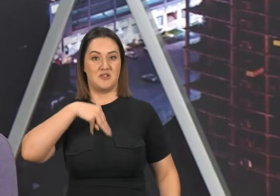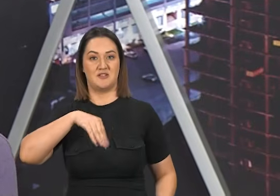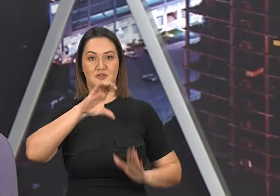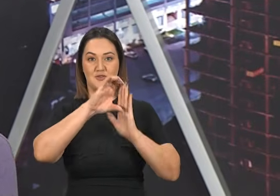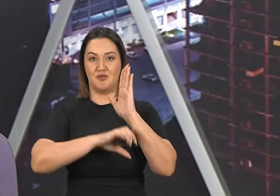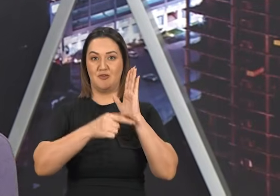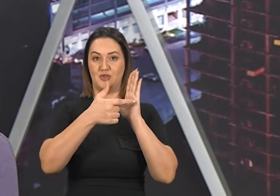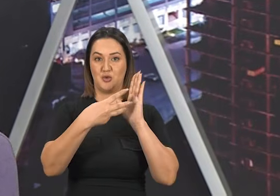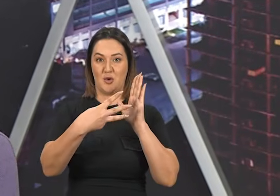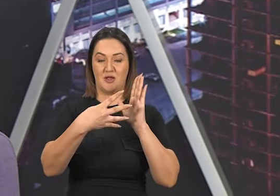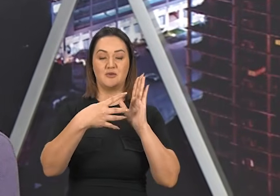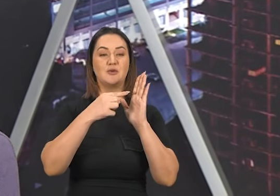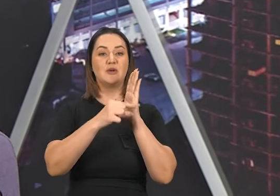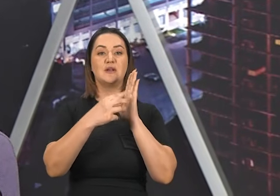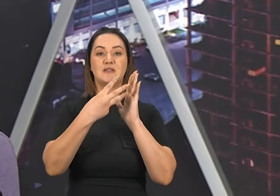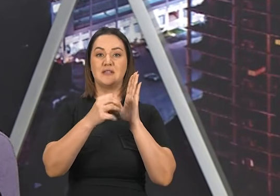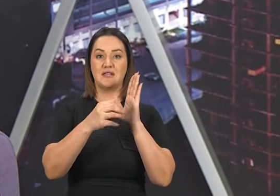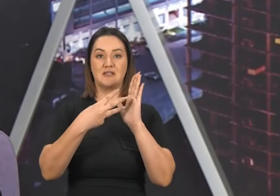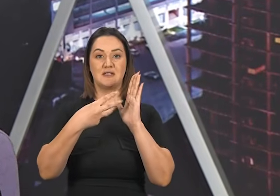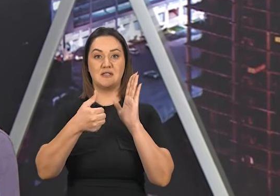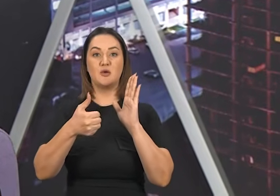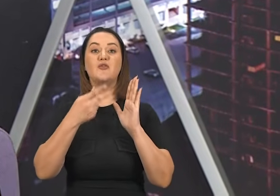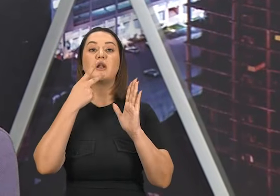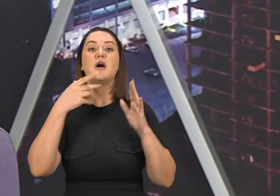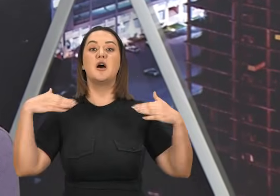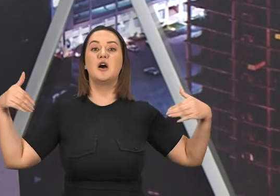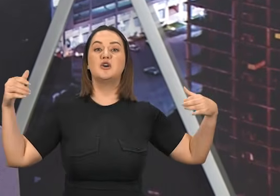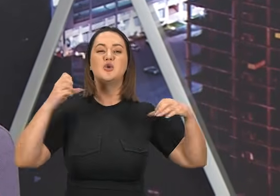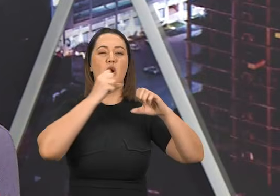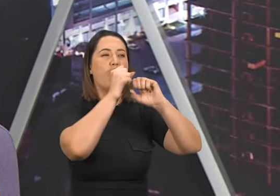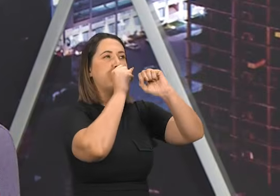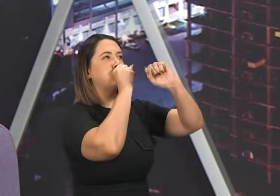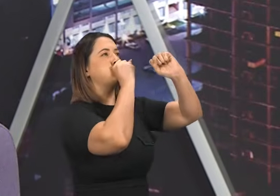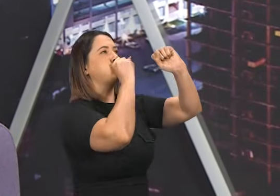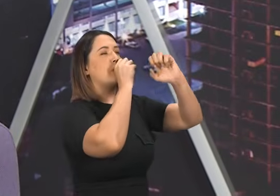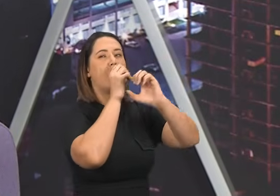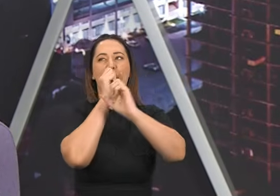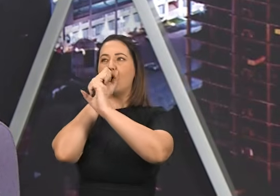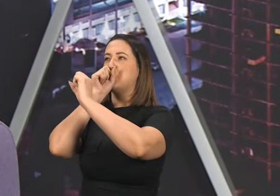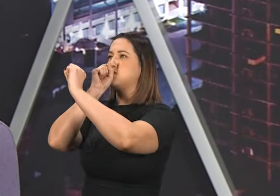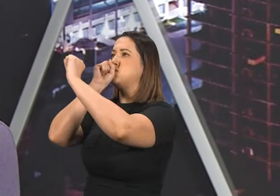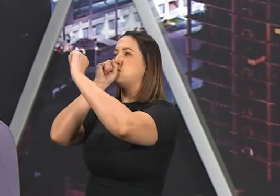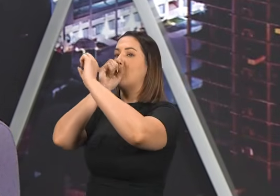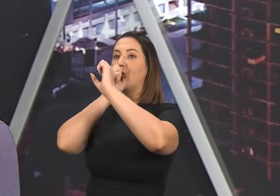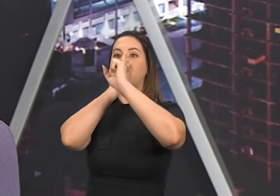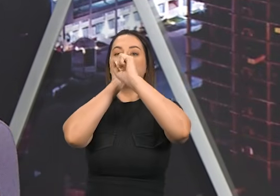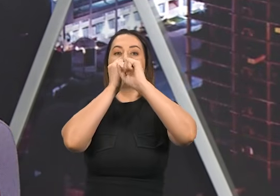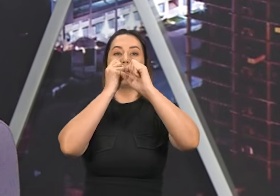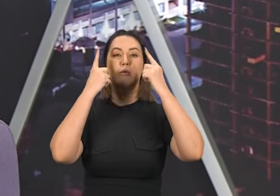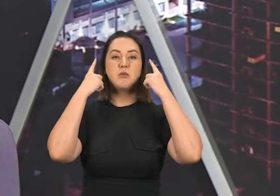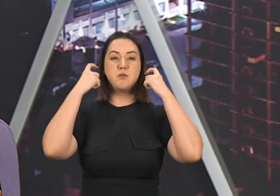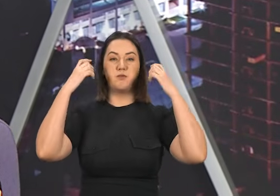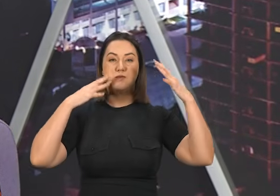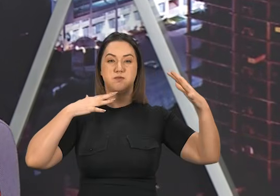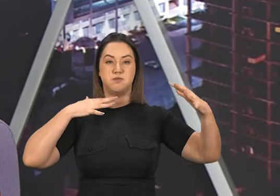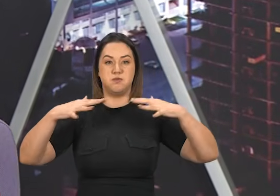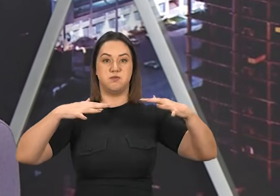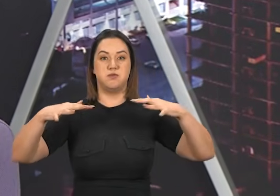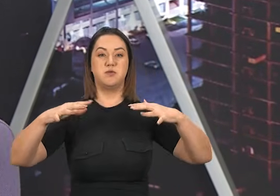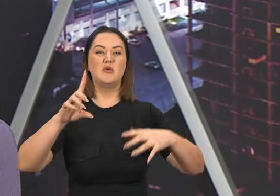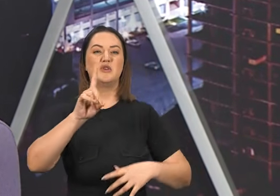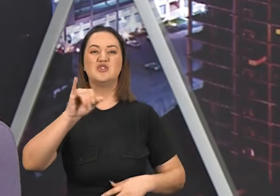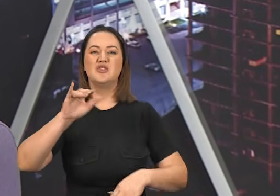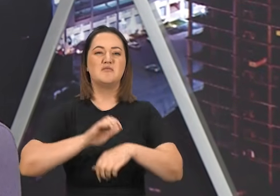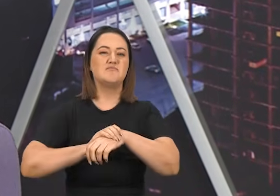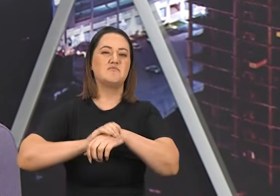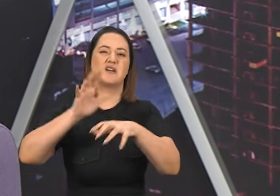24, 30 e 31 diz que os anjos virão tocando trombetas, anunciando a volta de Jesus. Vai